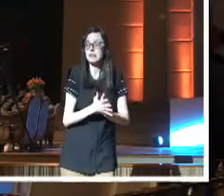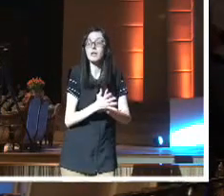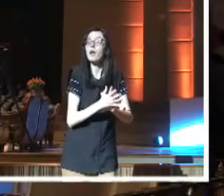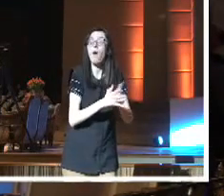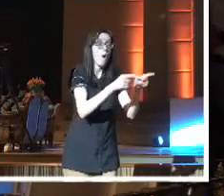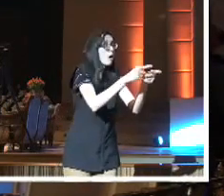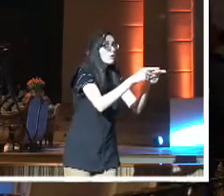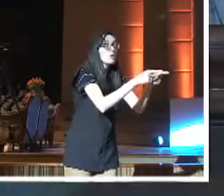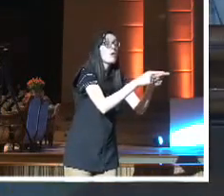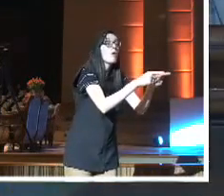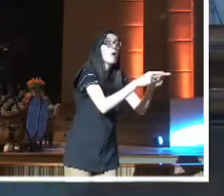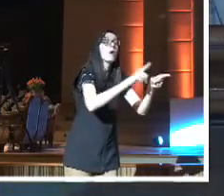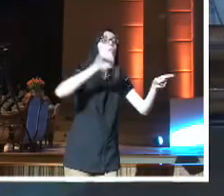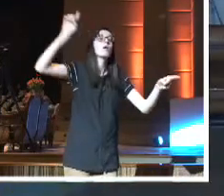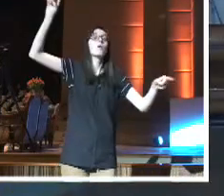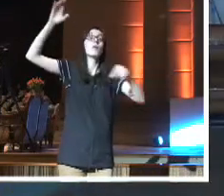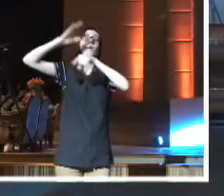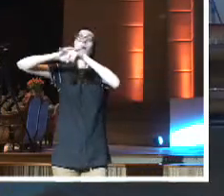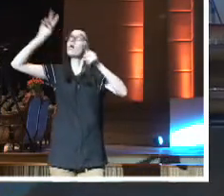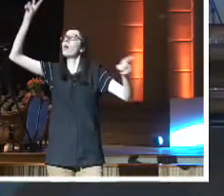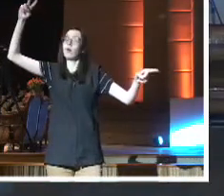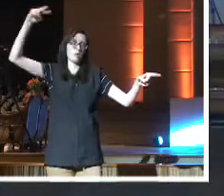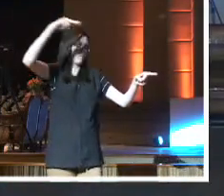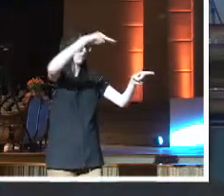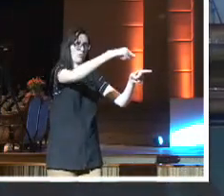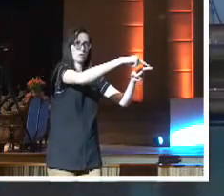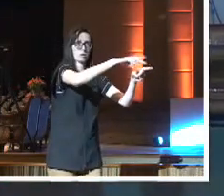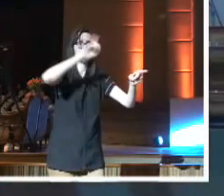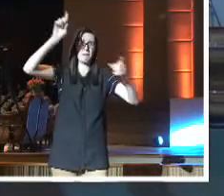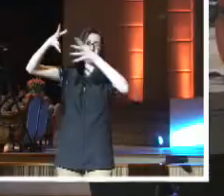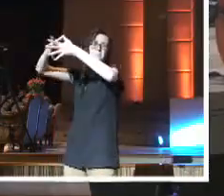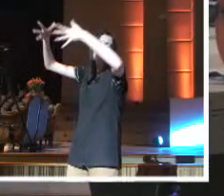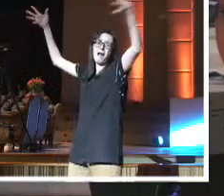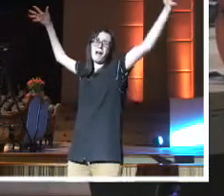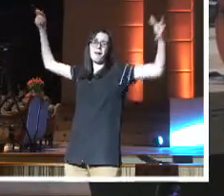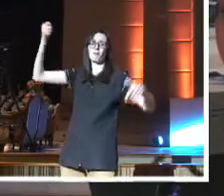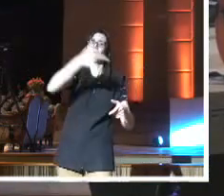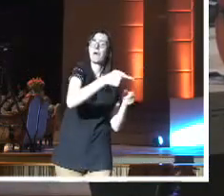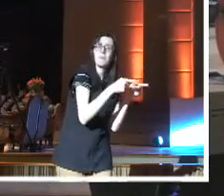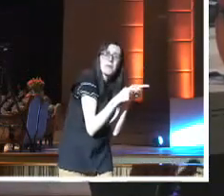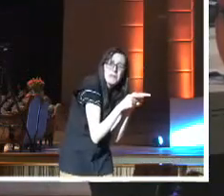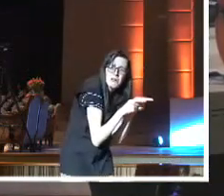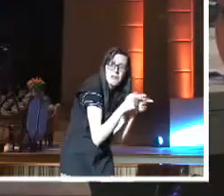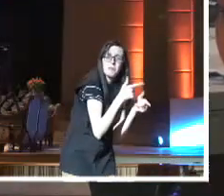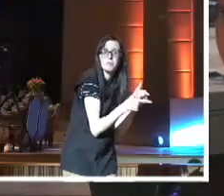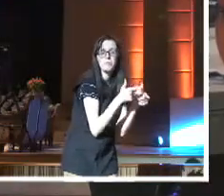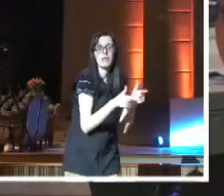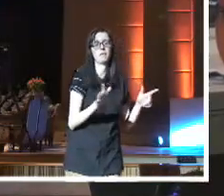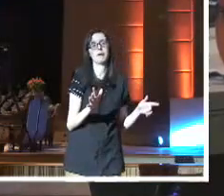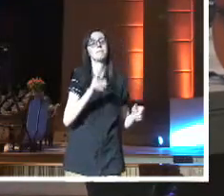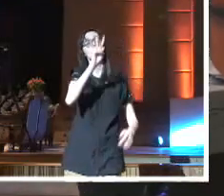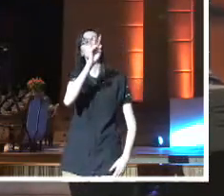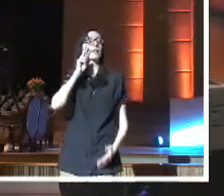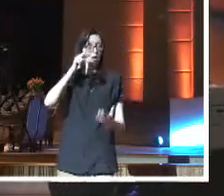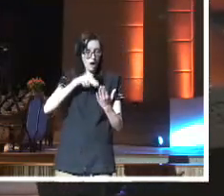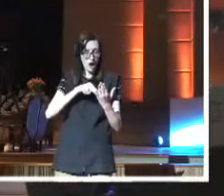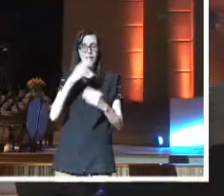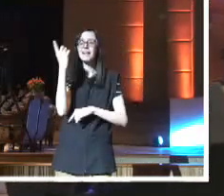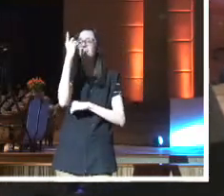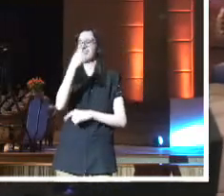na perspectiva do tamanho do meu Deus. E se eu olhar um pouquinho na perspectiva da história de